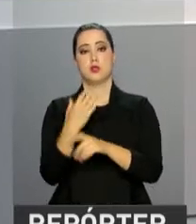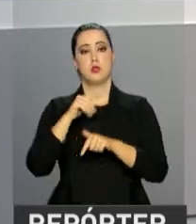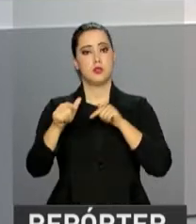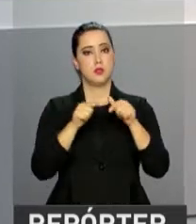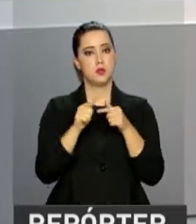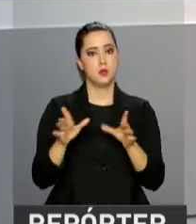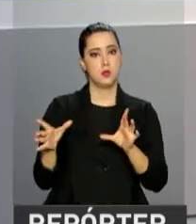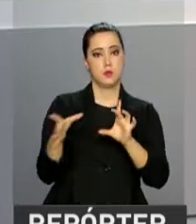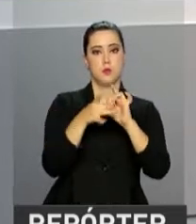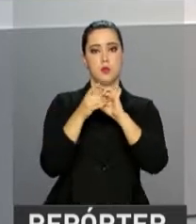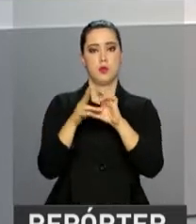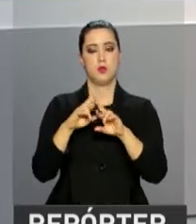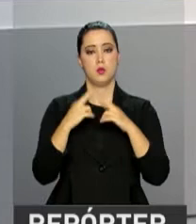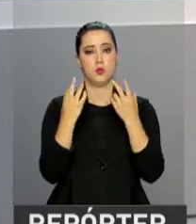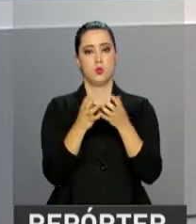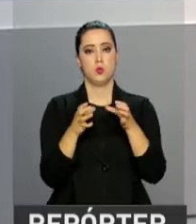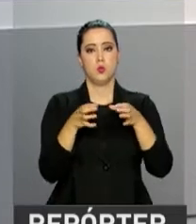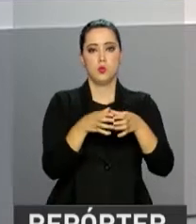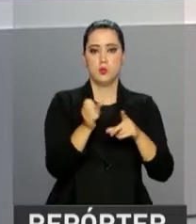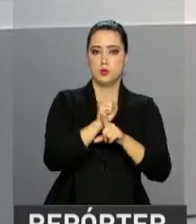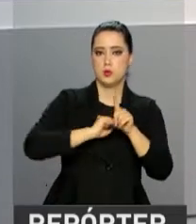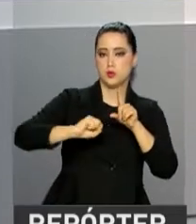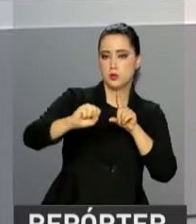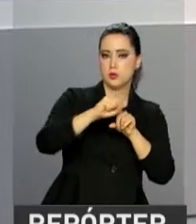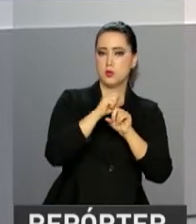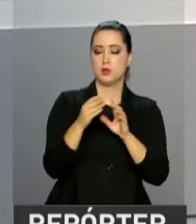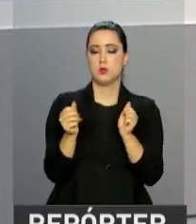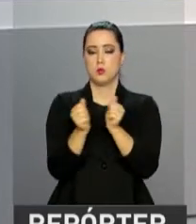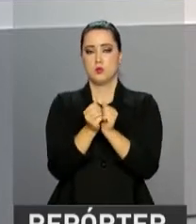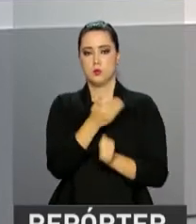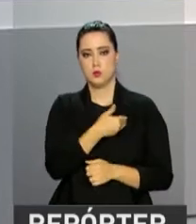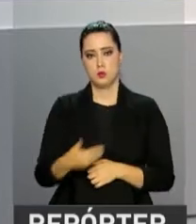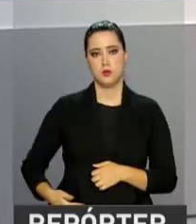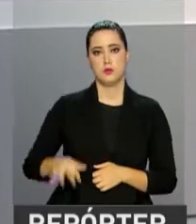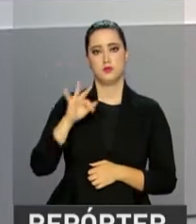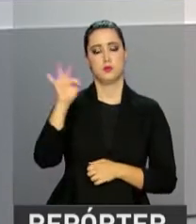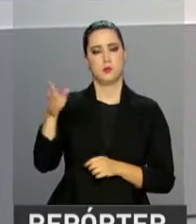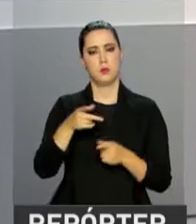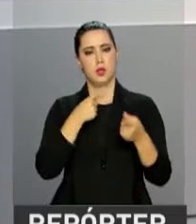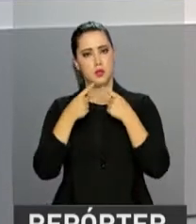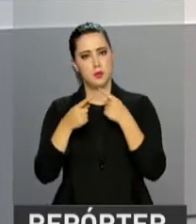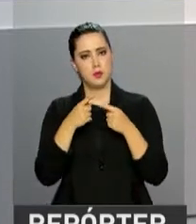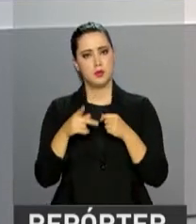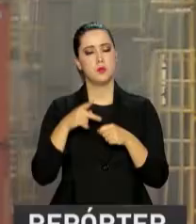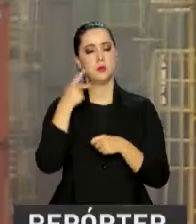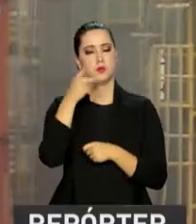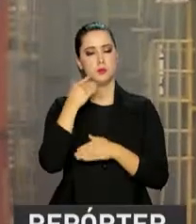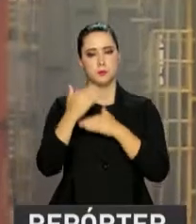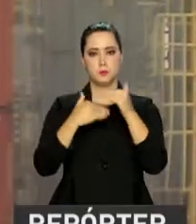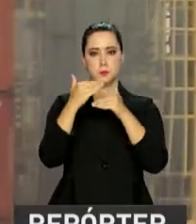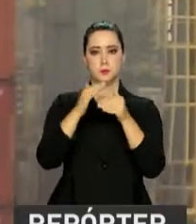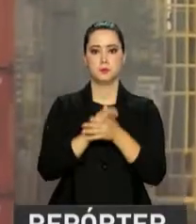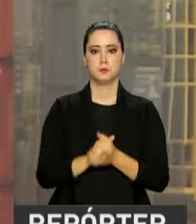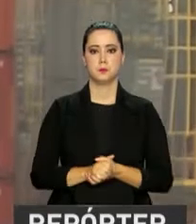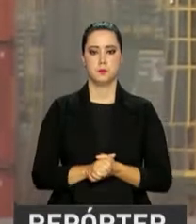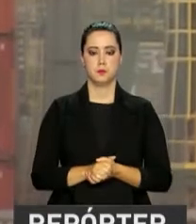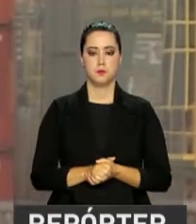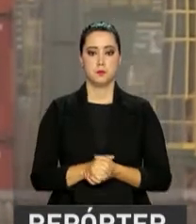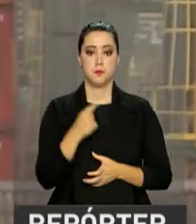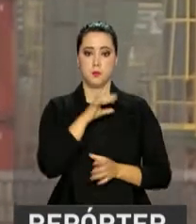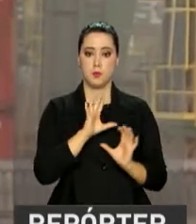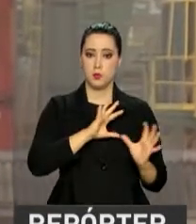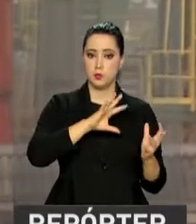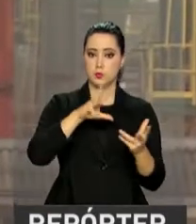sociedade e com o governo federal para debater novas políticas públicas e crescer ainda mais a